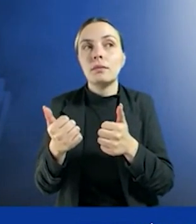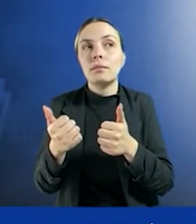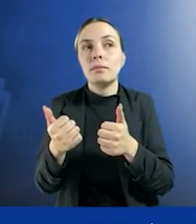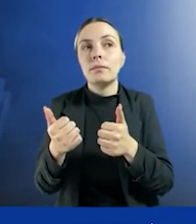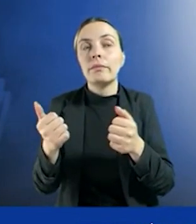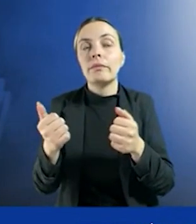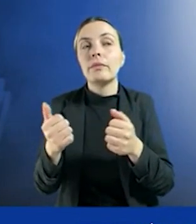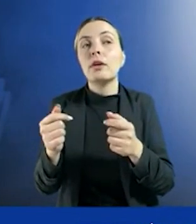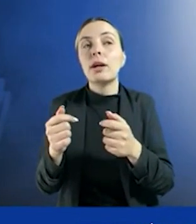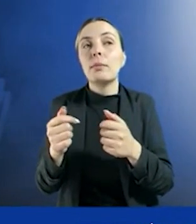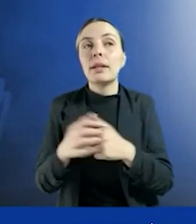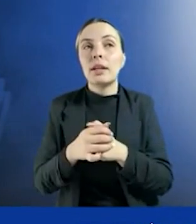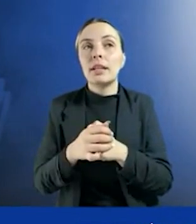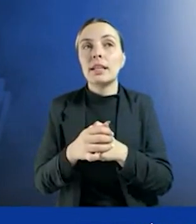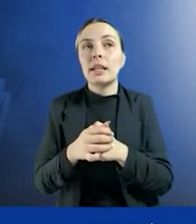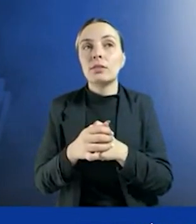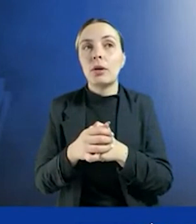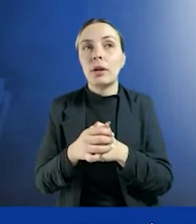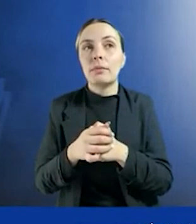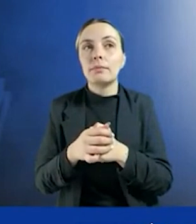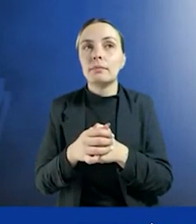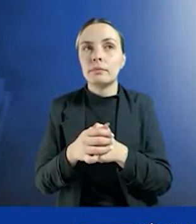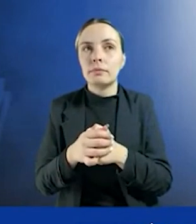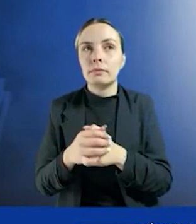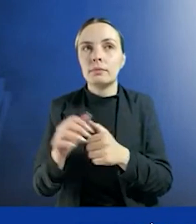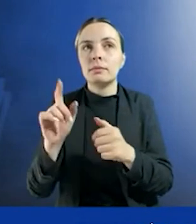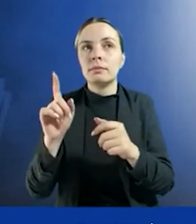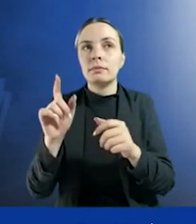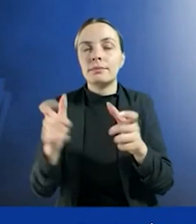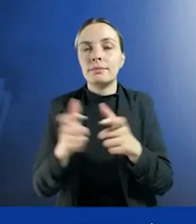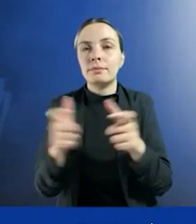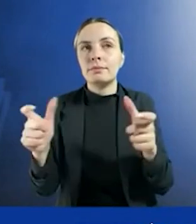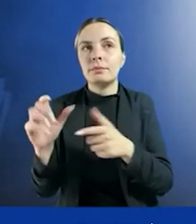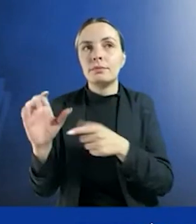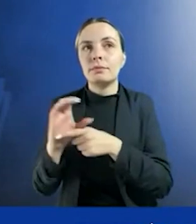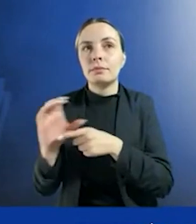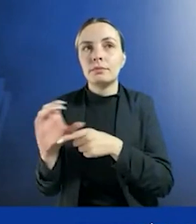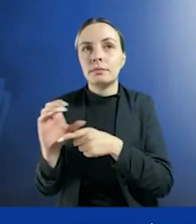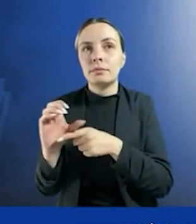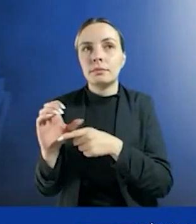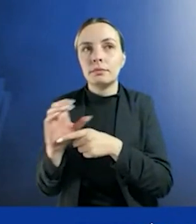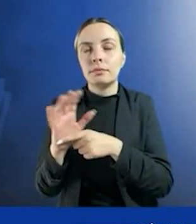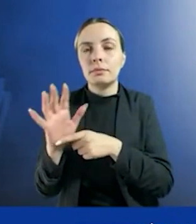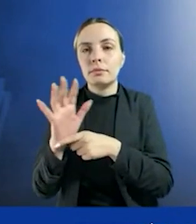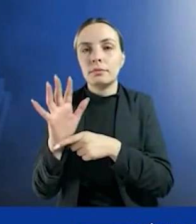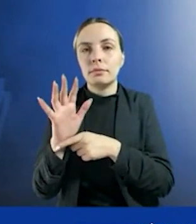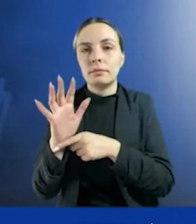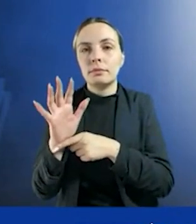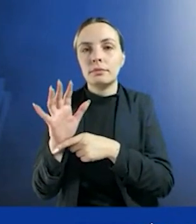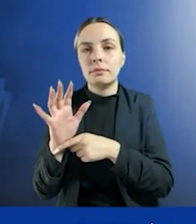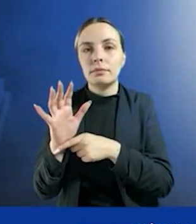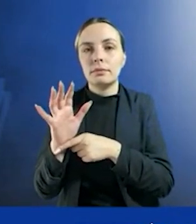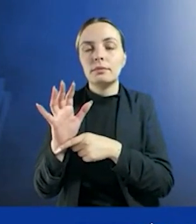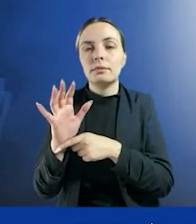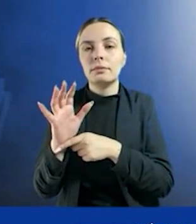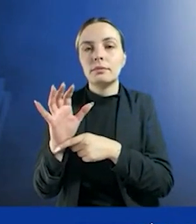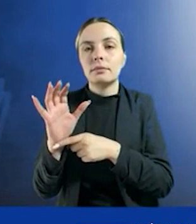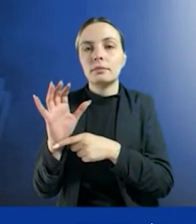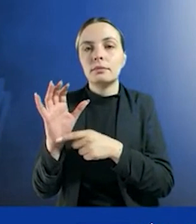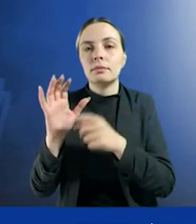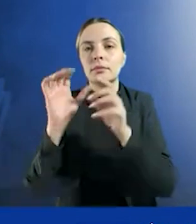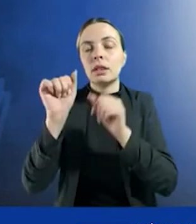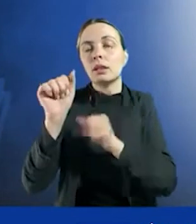aumentando a troca de carbono com a atmosfera. A água